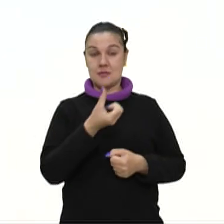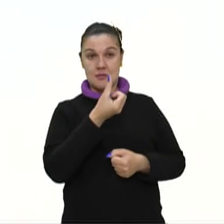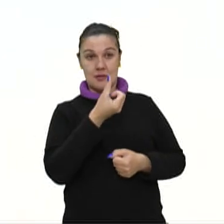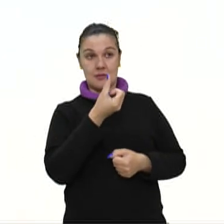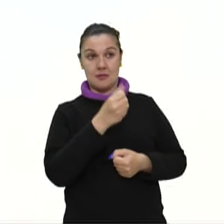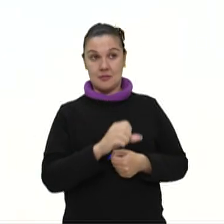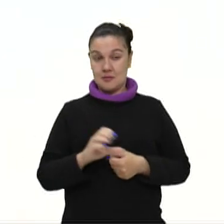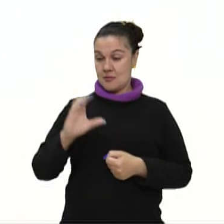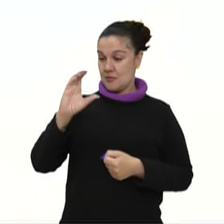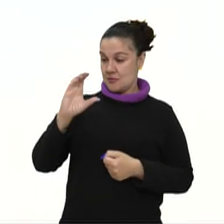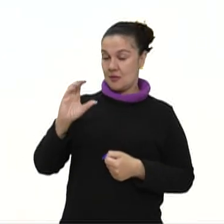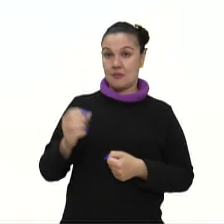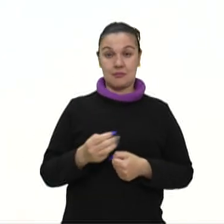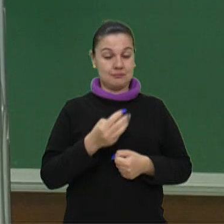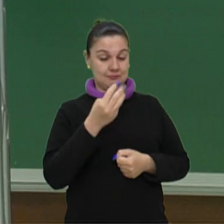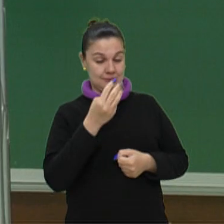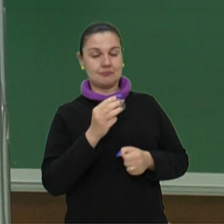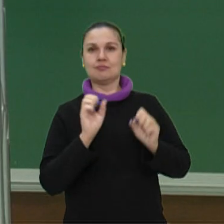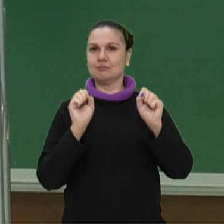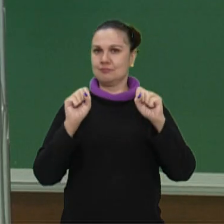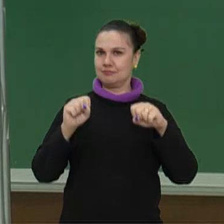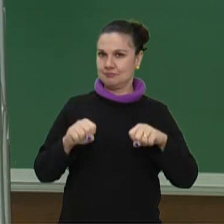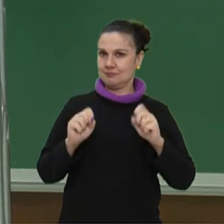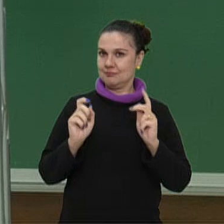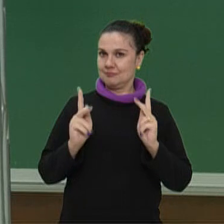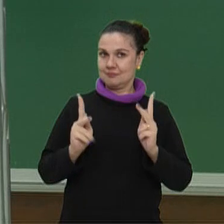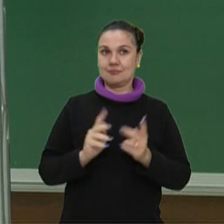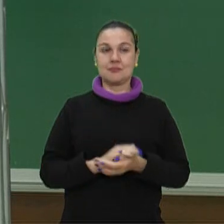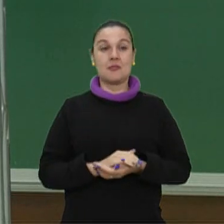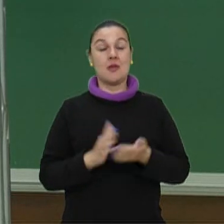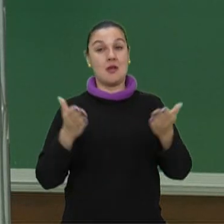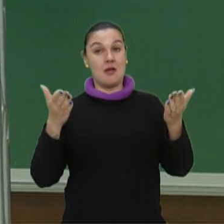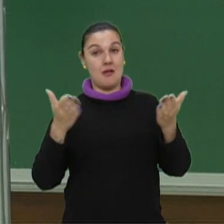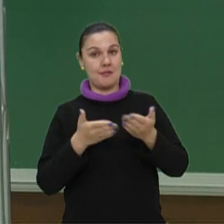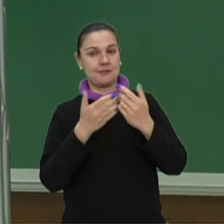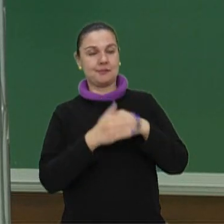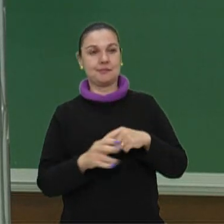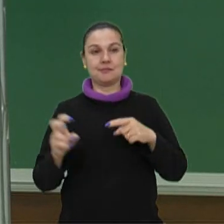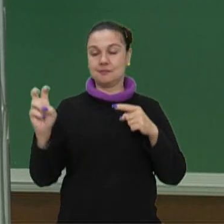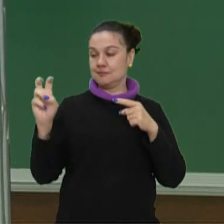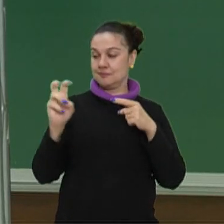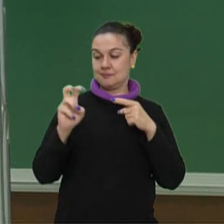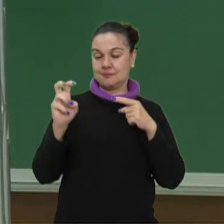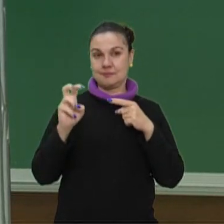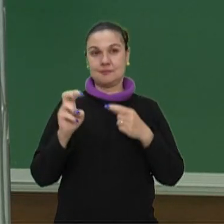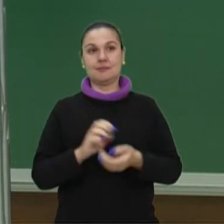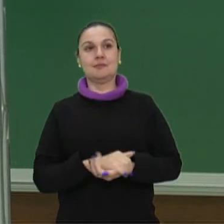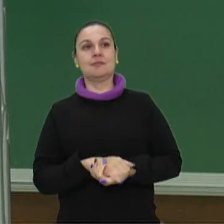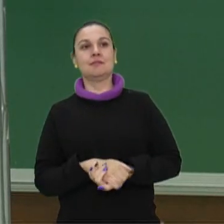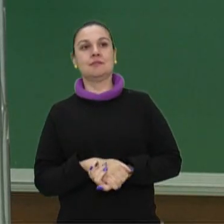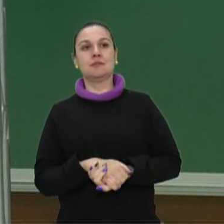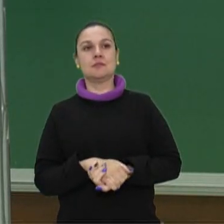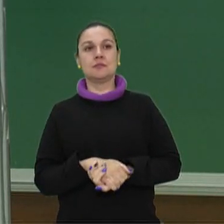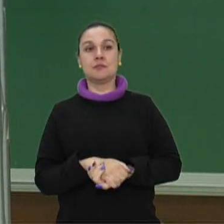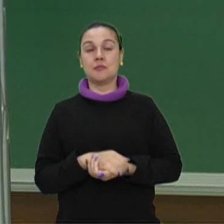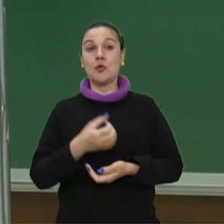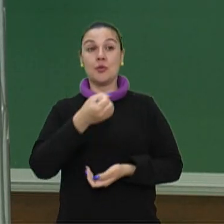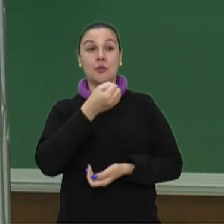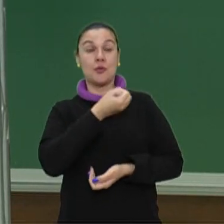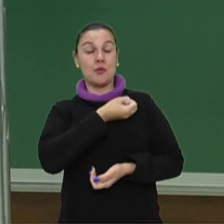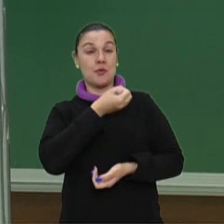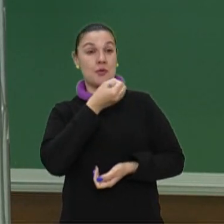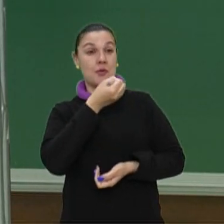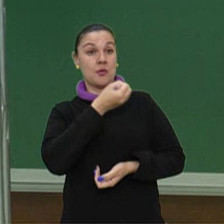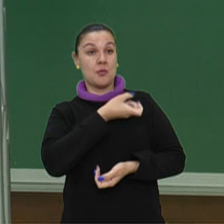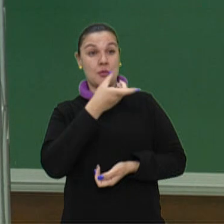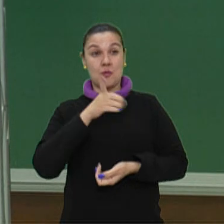6 e o C vale 3. Certo? Beleza, né? Vamos ao exercício 5, né? Está dizendo lá o